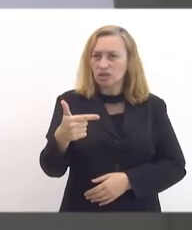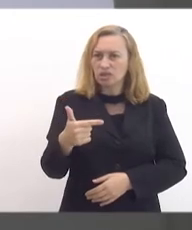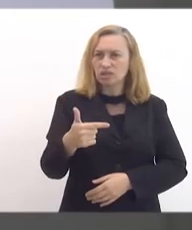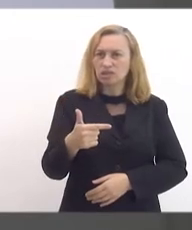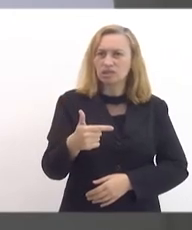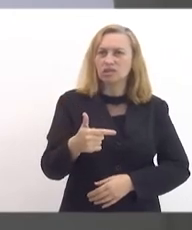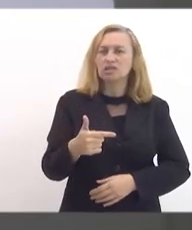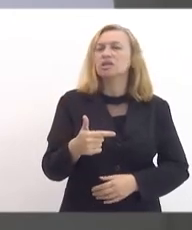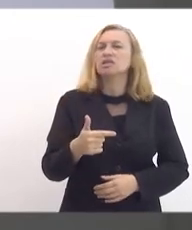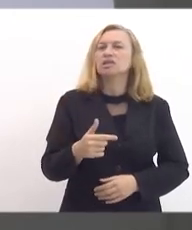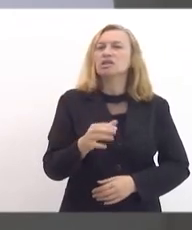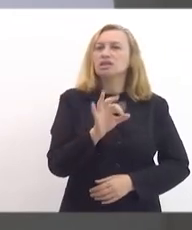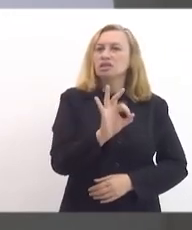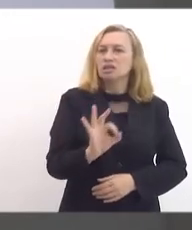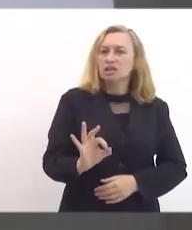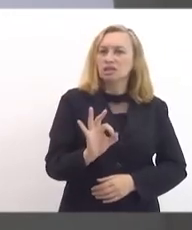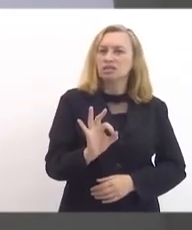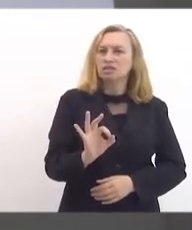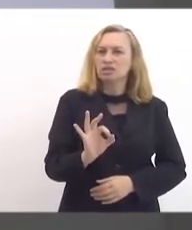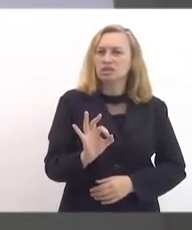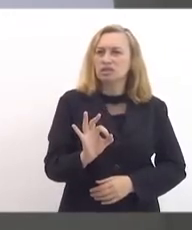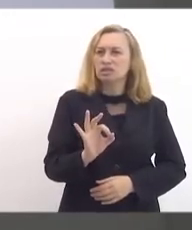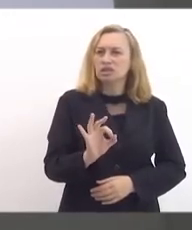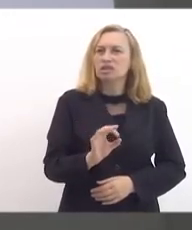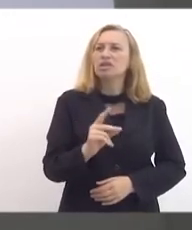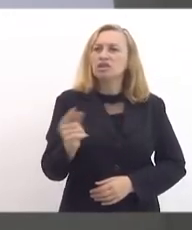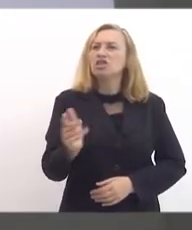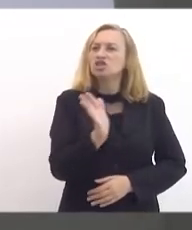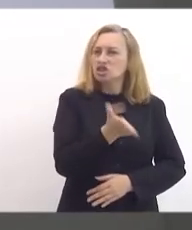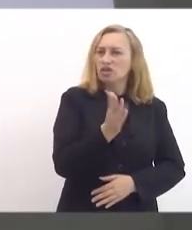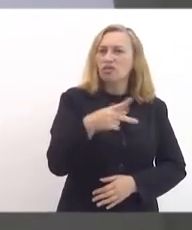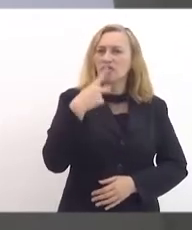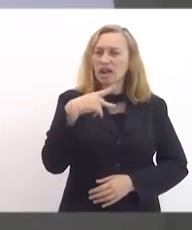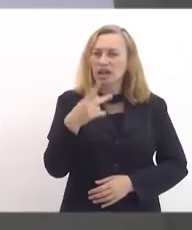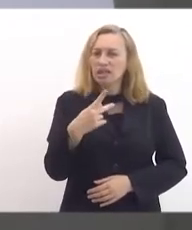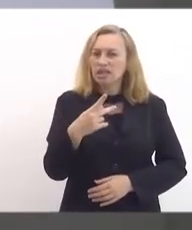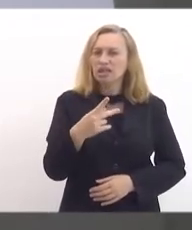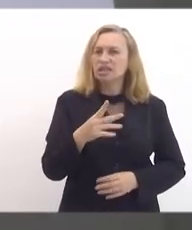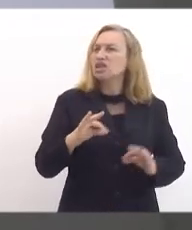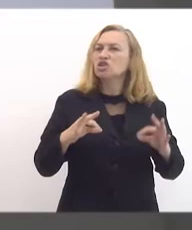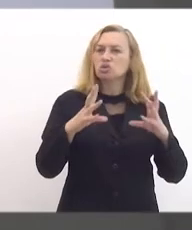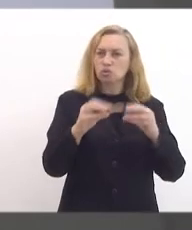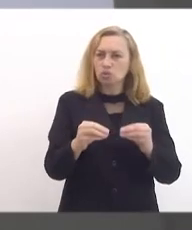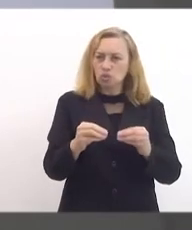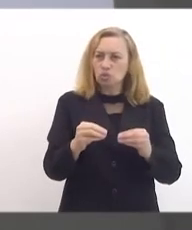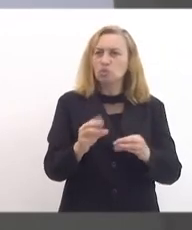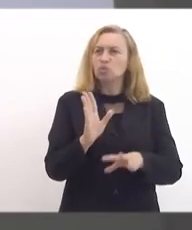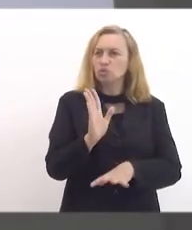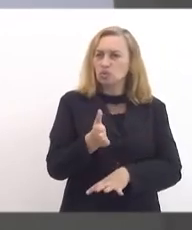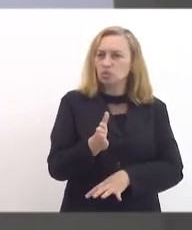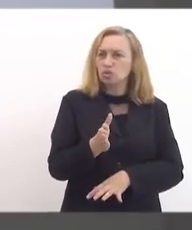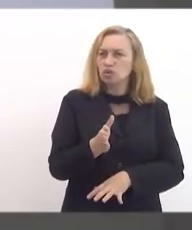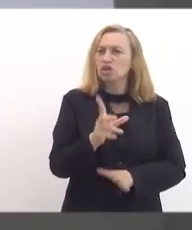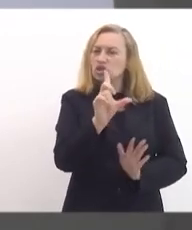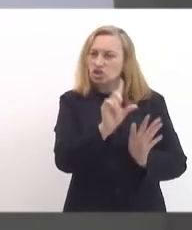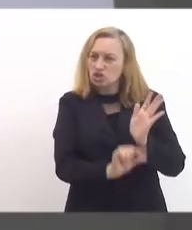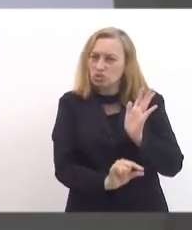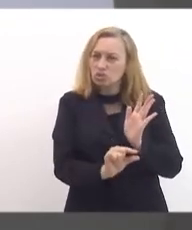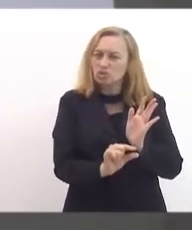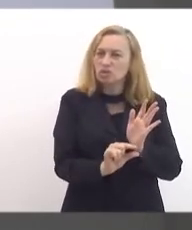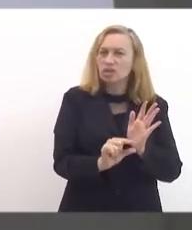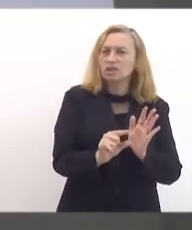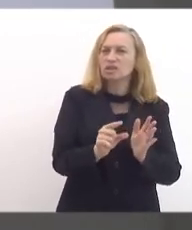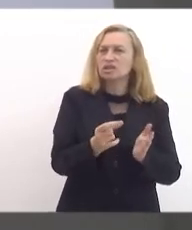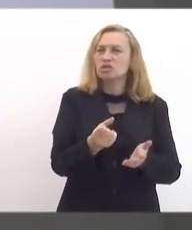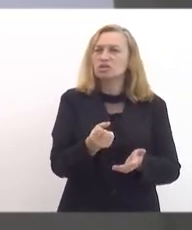O que é que presumido nas saídas e o Decreto que já foi citado aqui que tem deferimento tem crédito presumido têm redução de base de